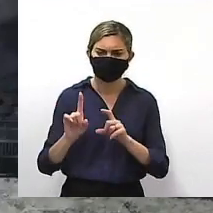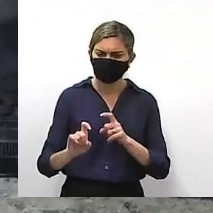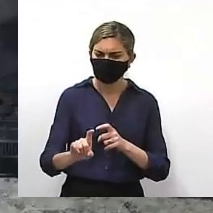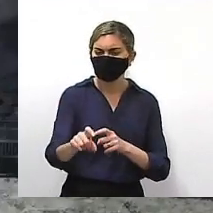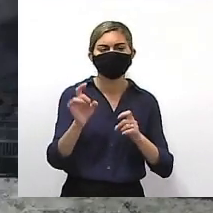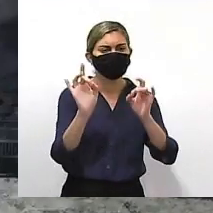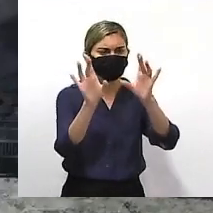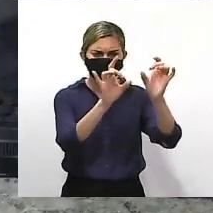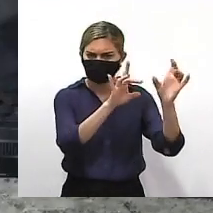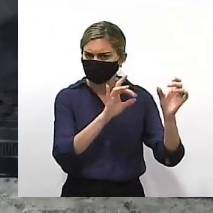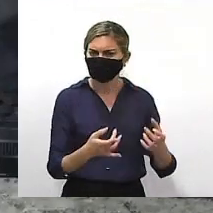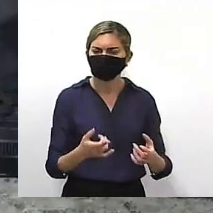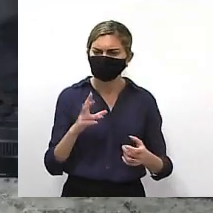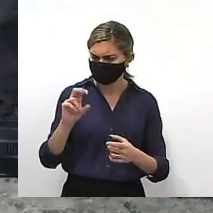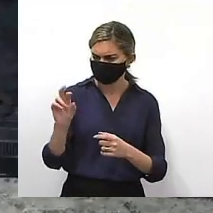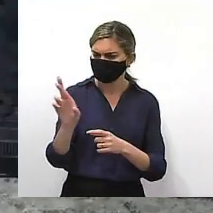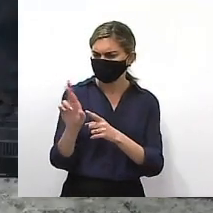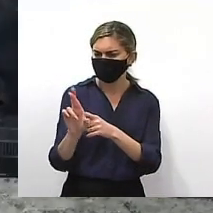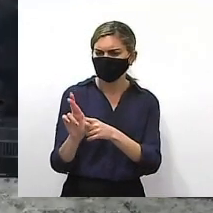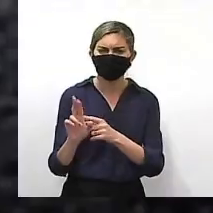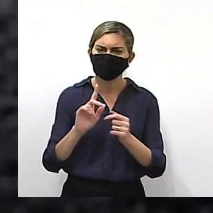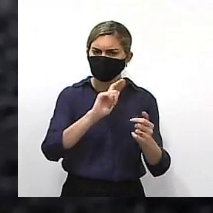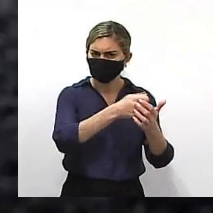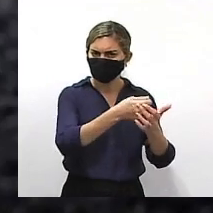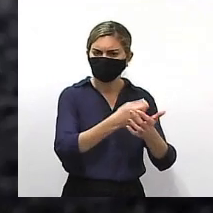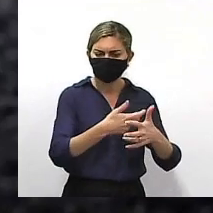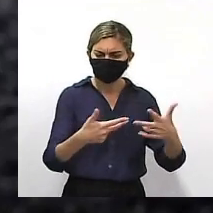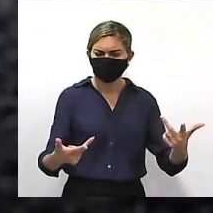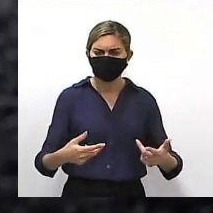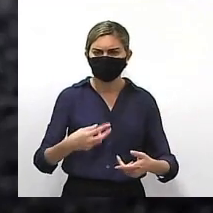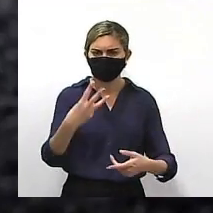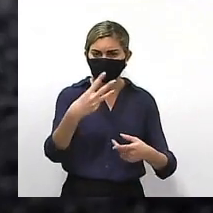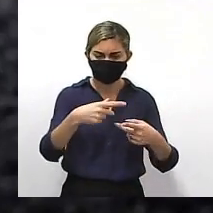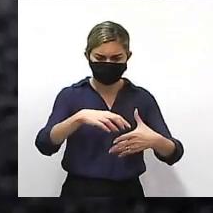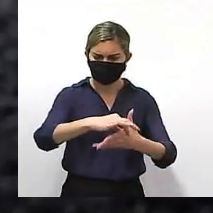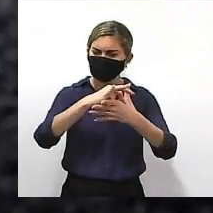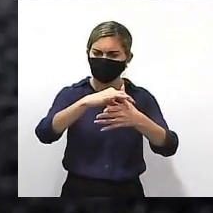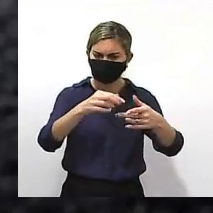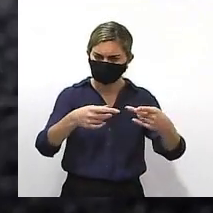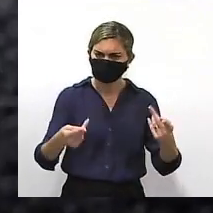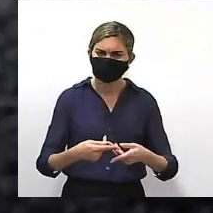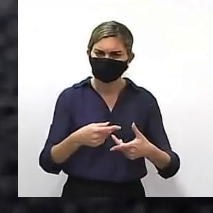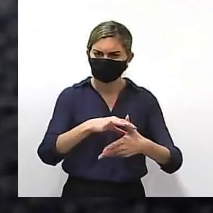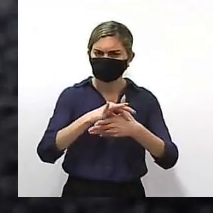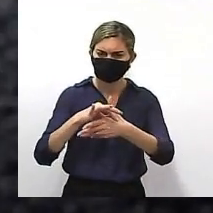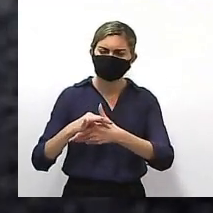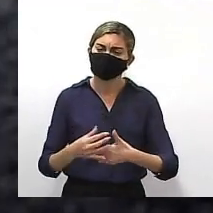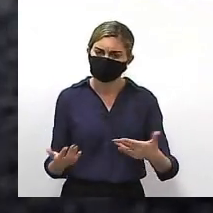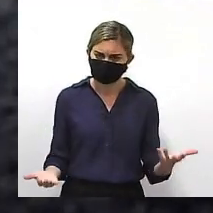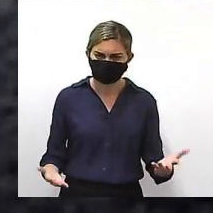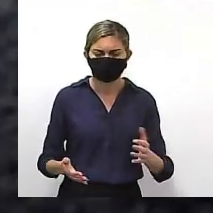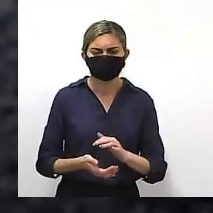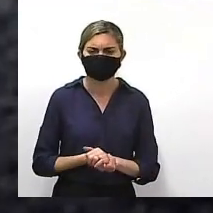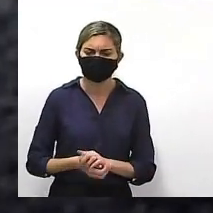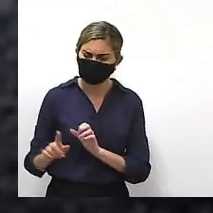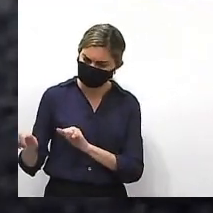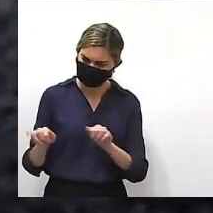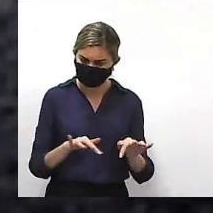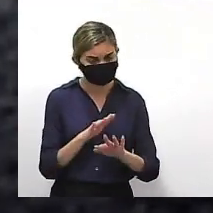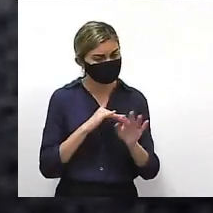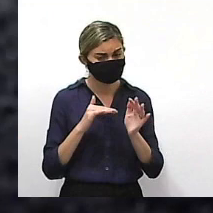a 25, dá 50 conto. Você vai no afogado e compra 3 pratos de carne. Já dá para você comer a semana todinha.